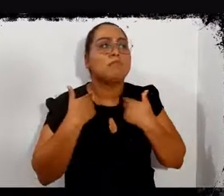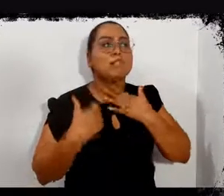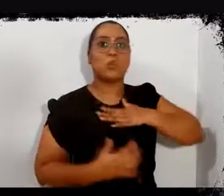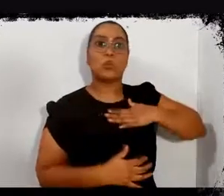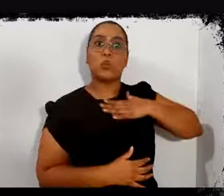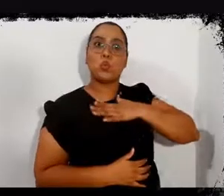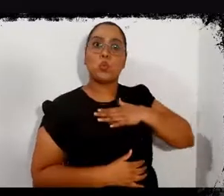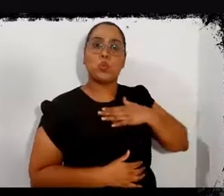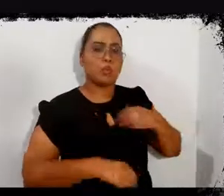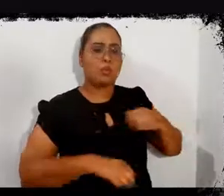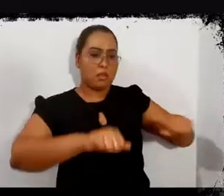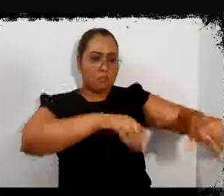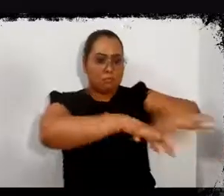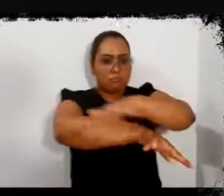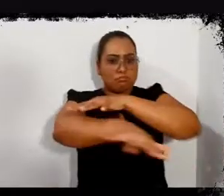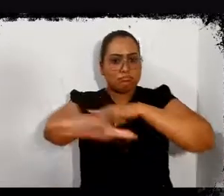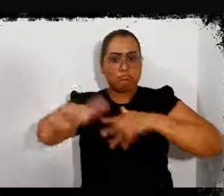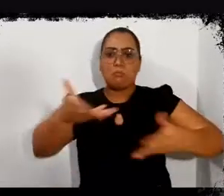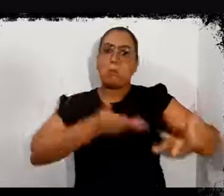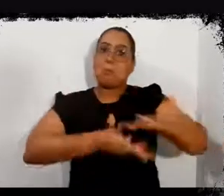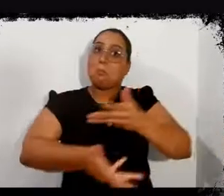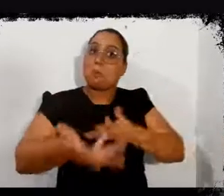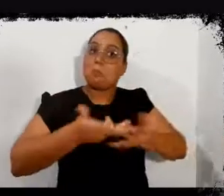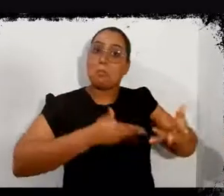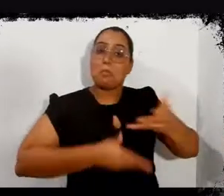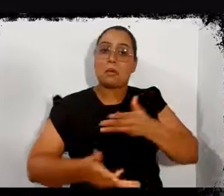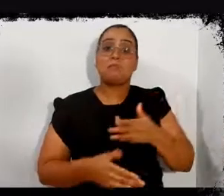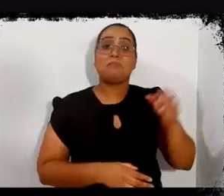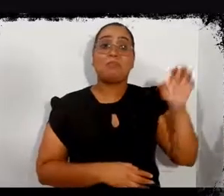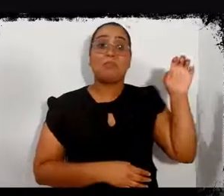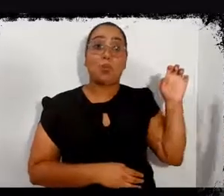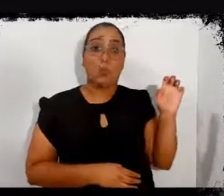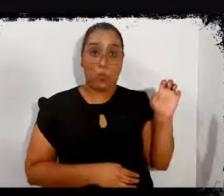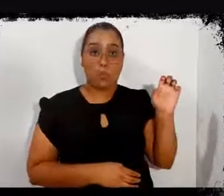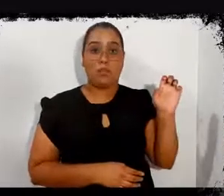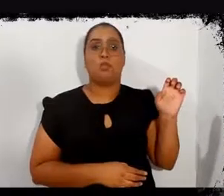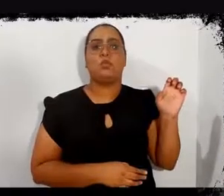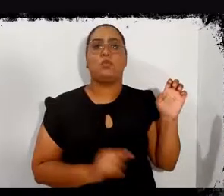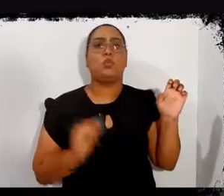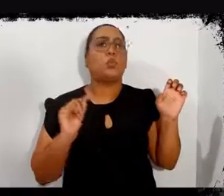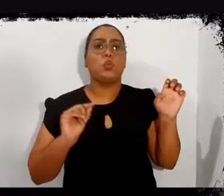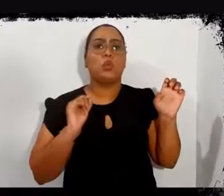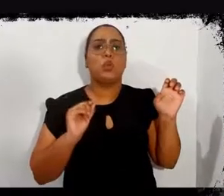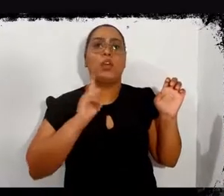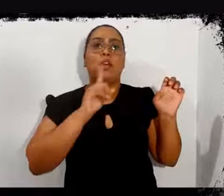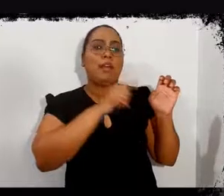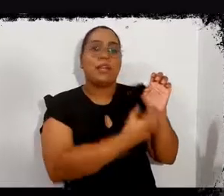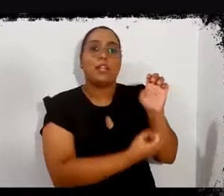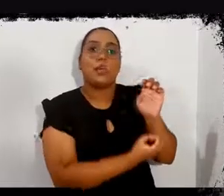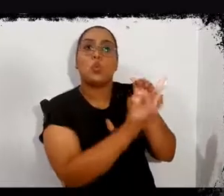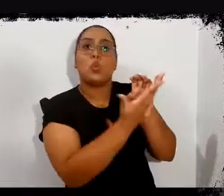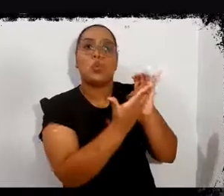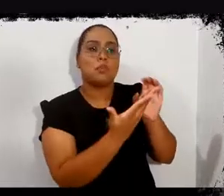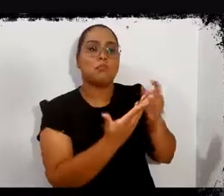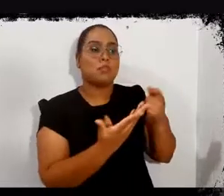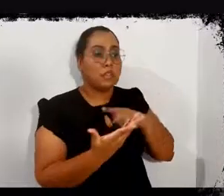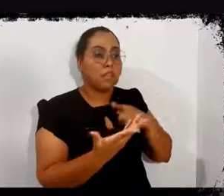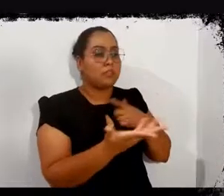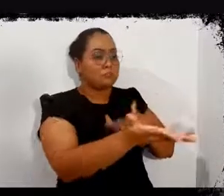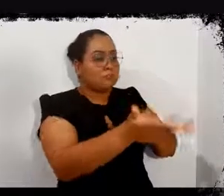com o que Freud determinou ser o princípio da realidade.